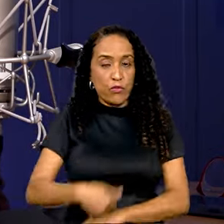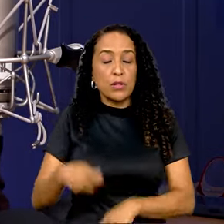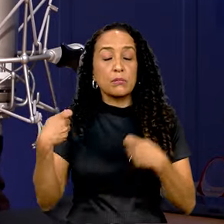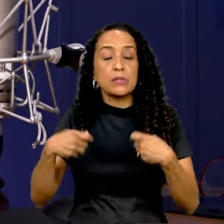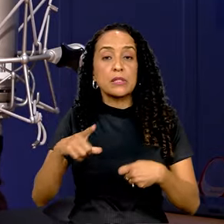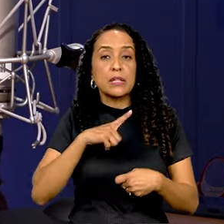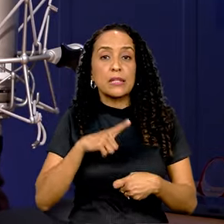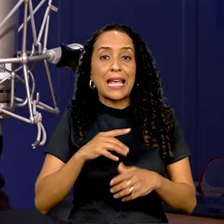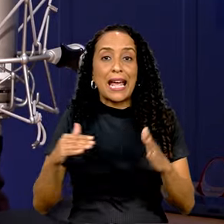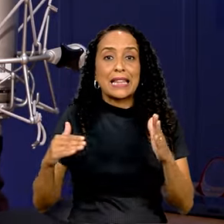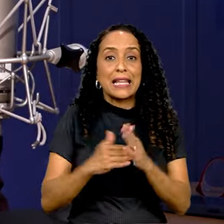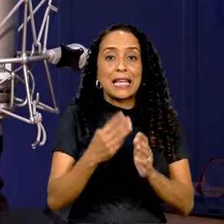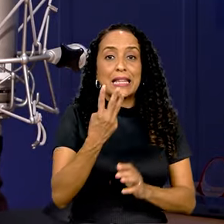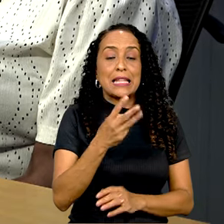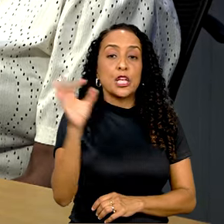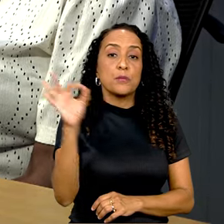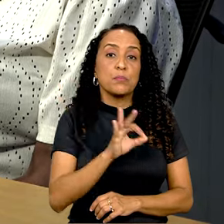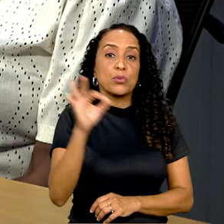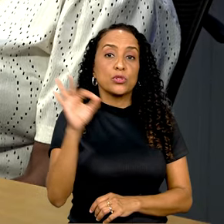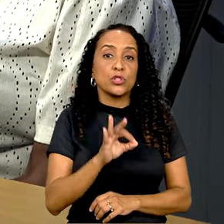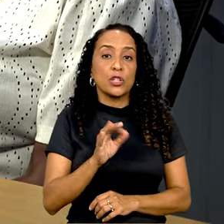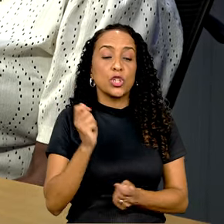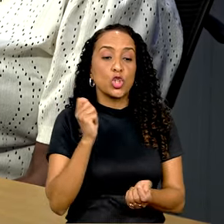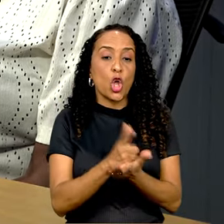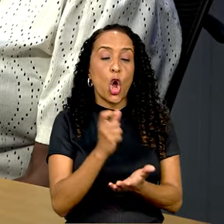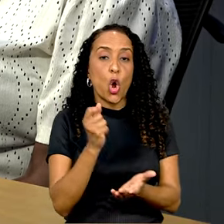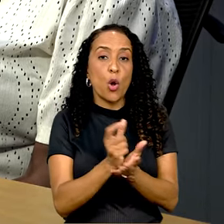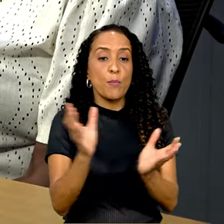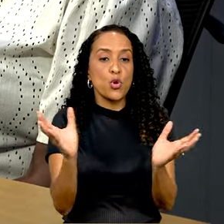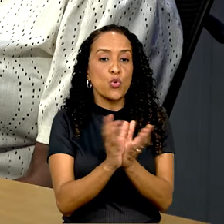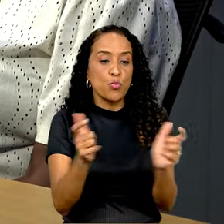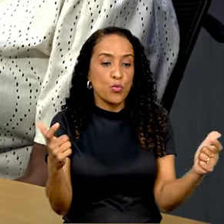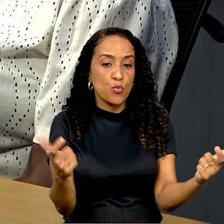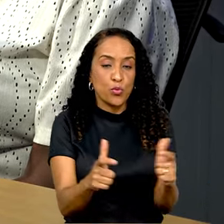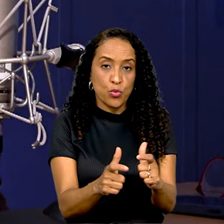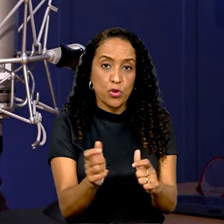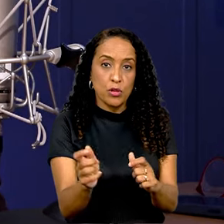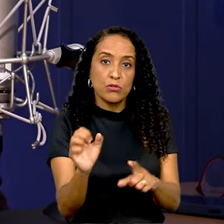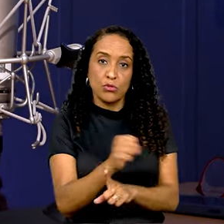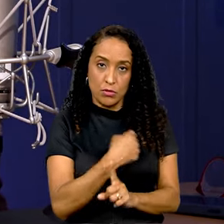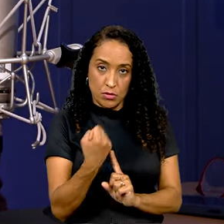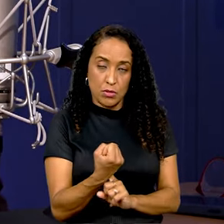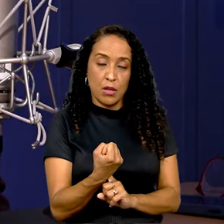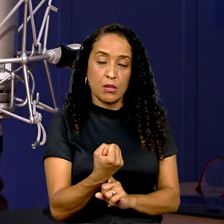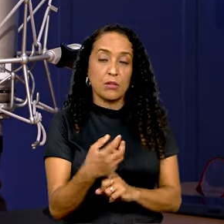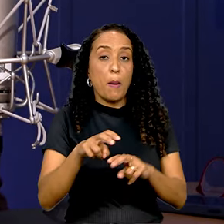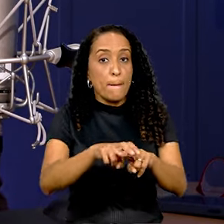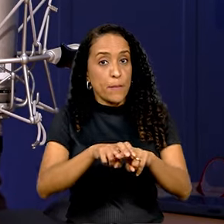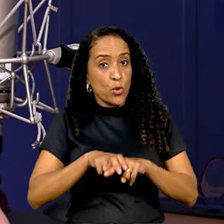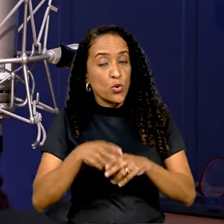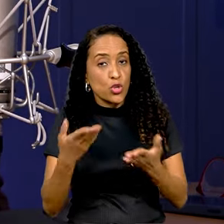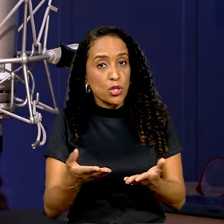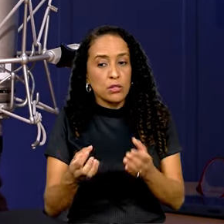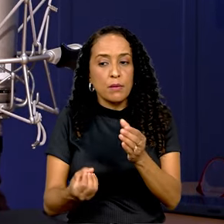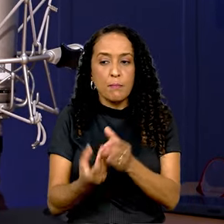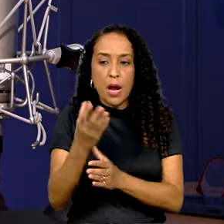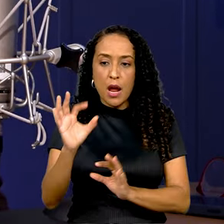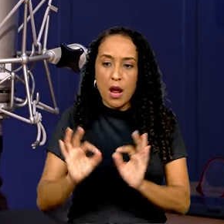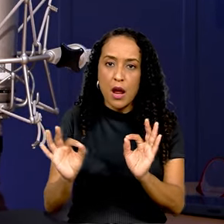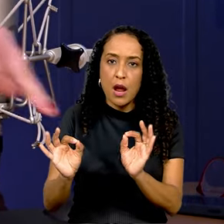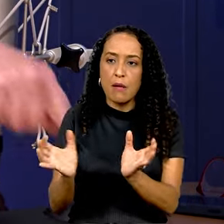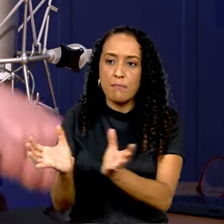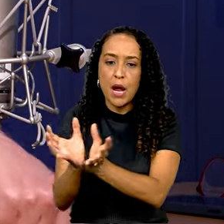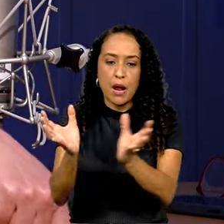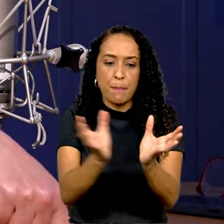elas precisam ter até 3% das suas compras de grupos minorizados socialmente Então por conta disso você cria toda uma